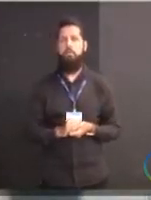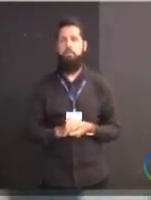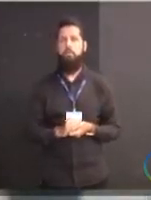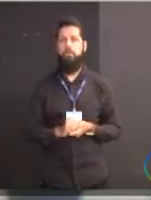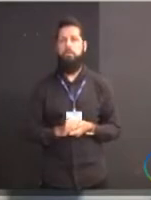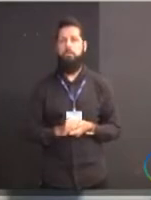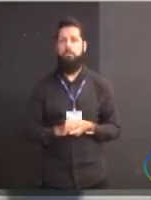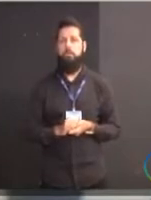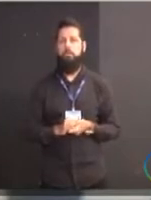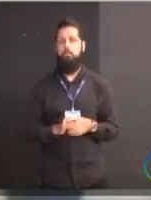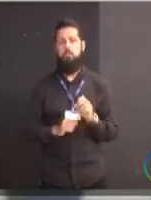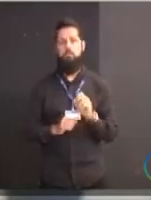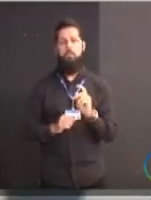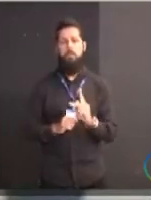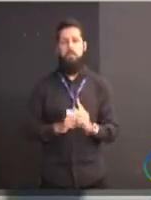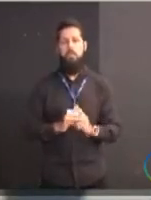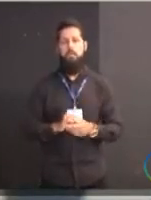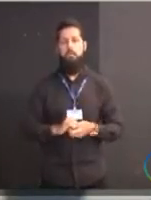bem, nós estamos